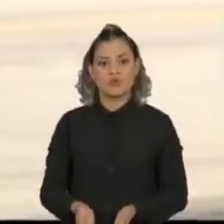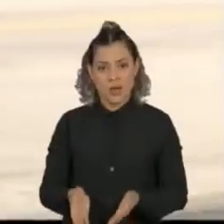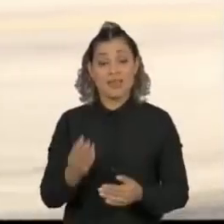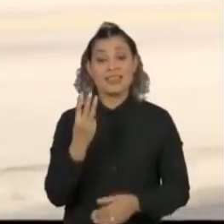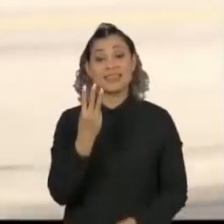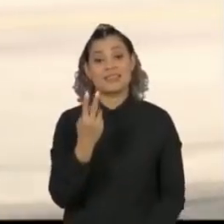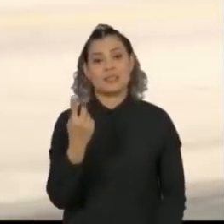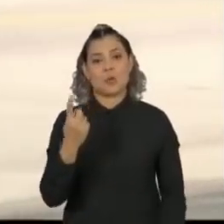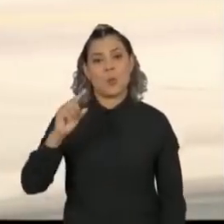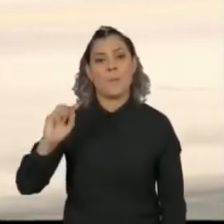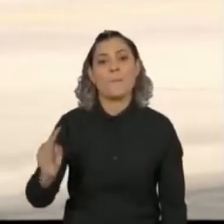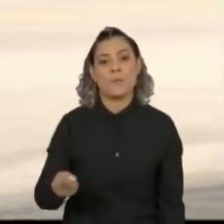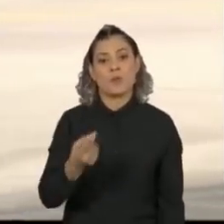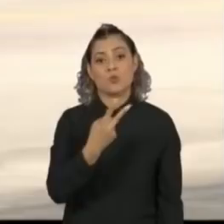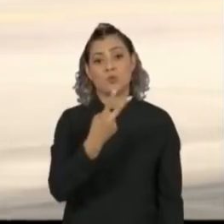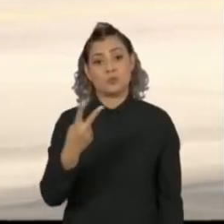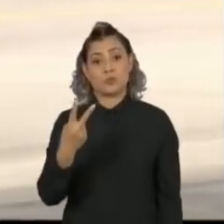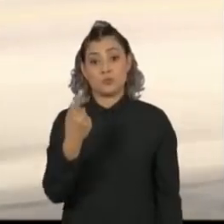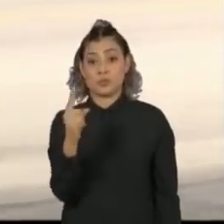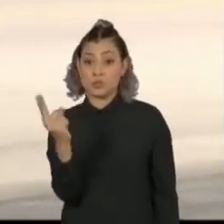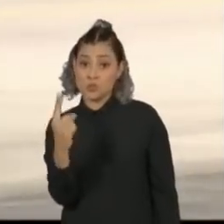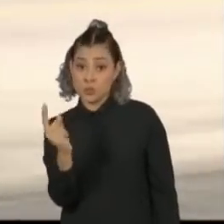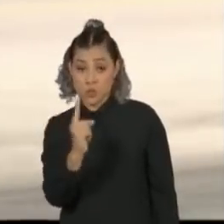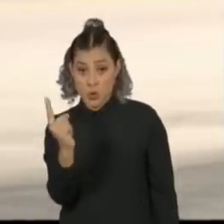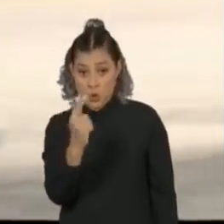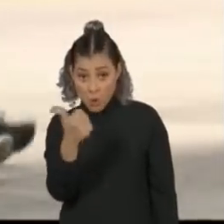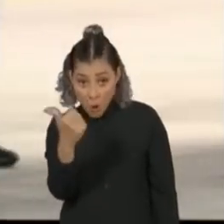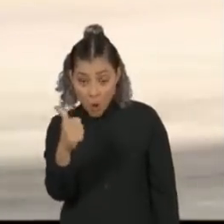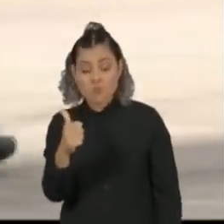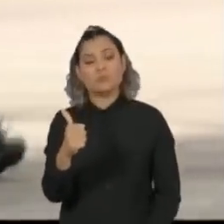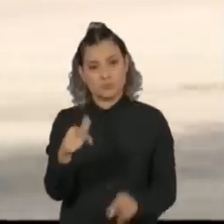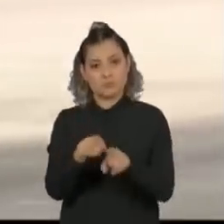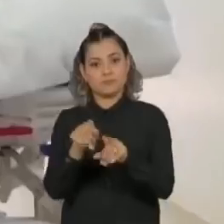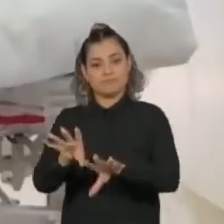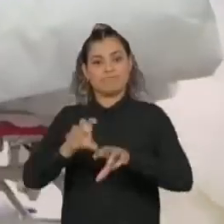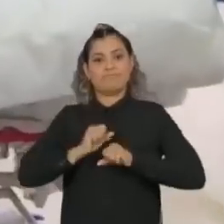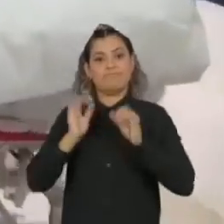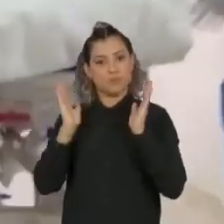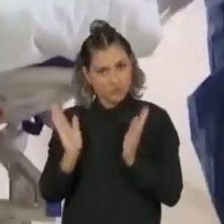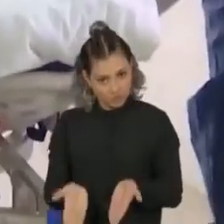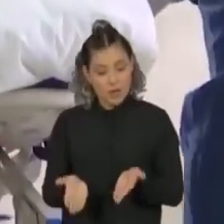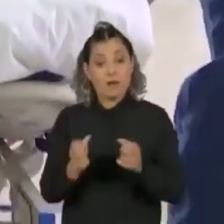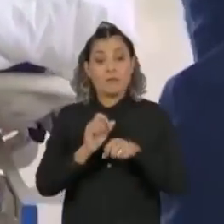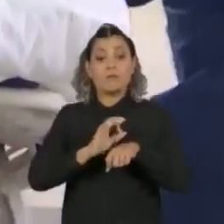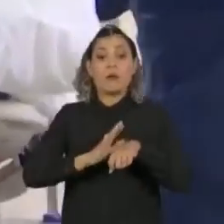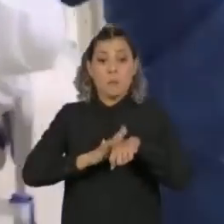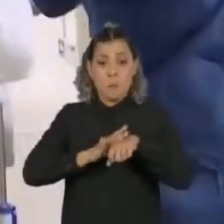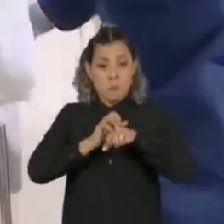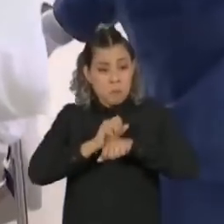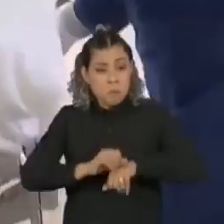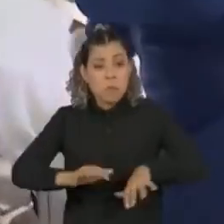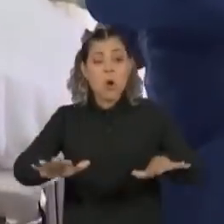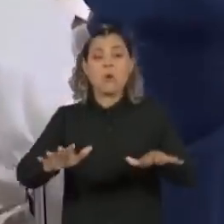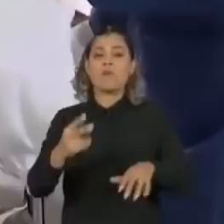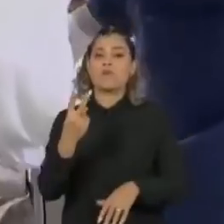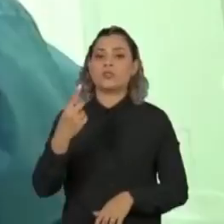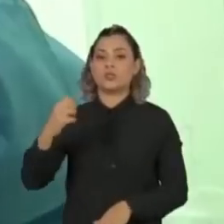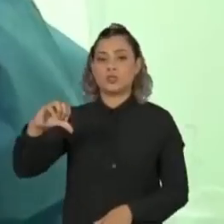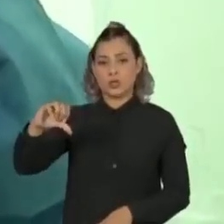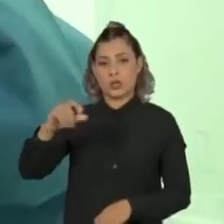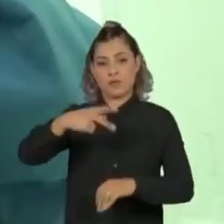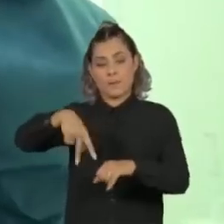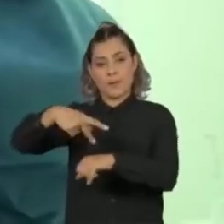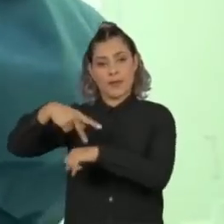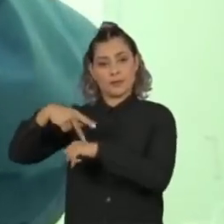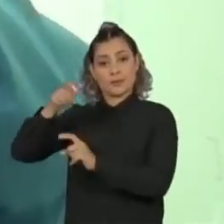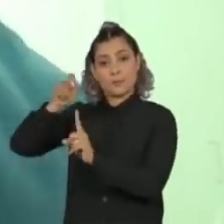a 31.211 vítimas da febre viral, que se alastrou por 29 países desde o final do mês